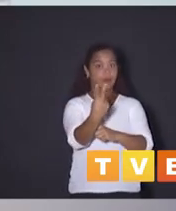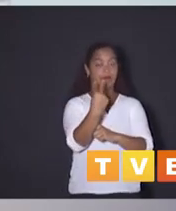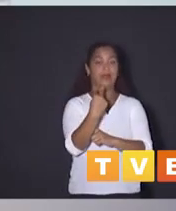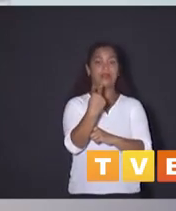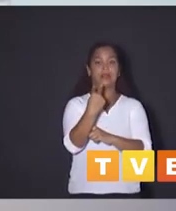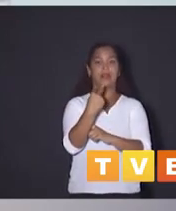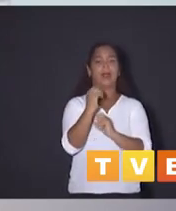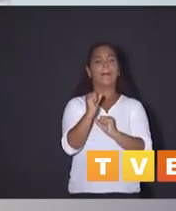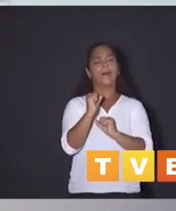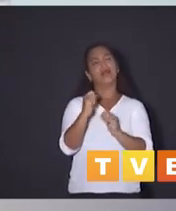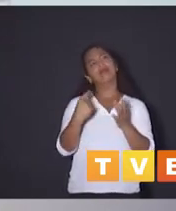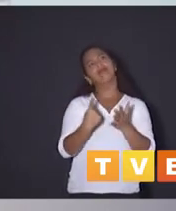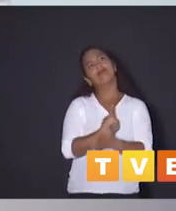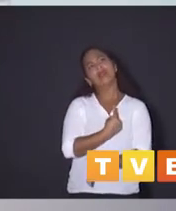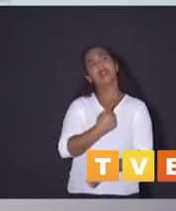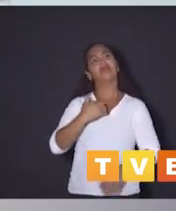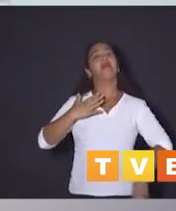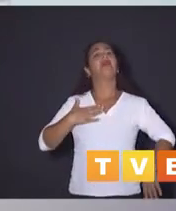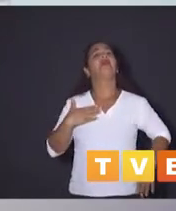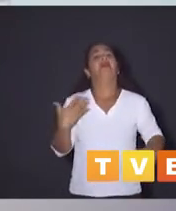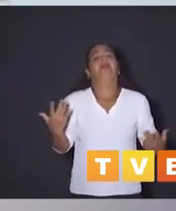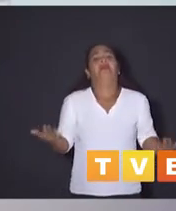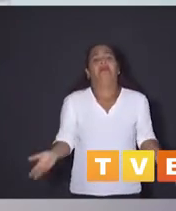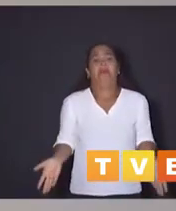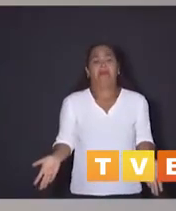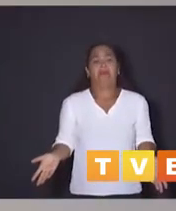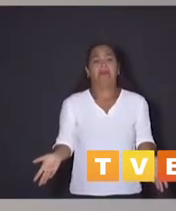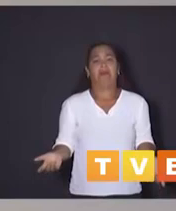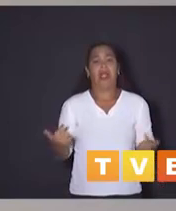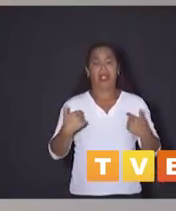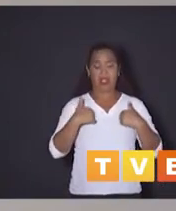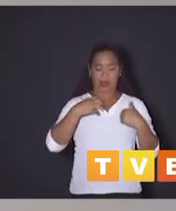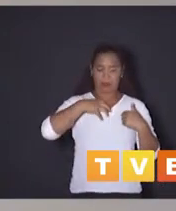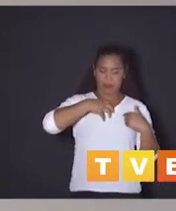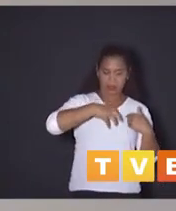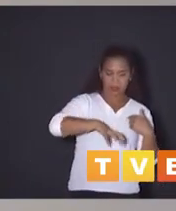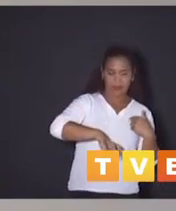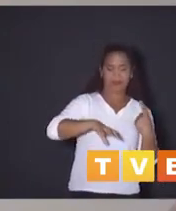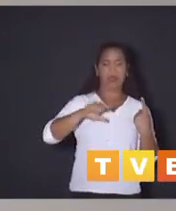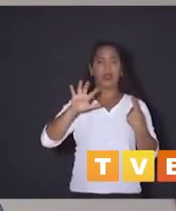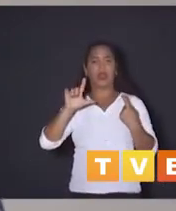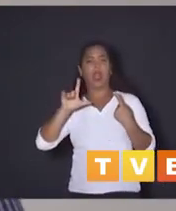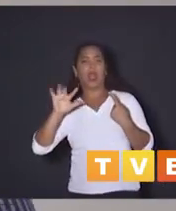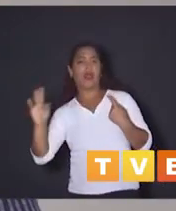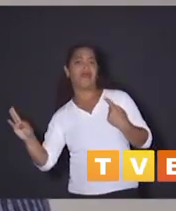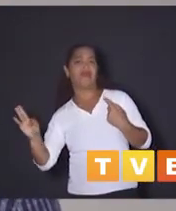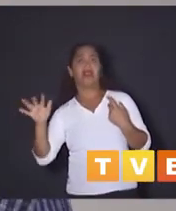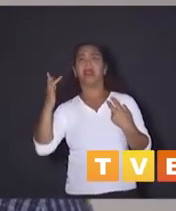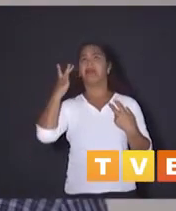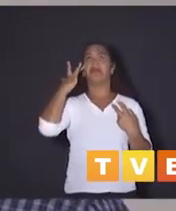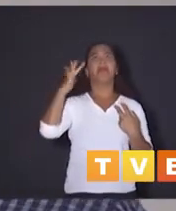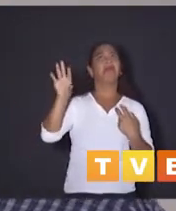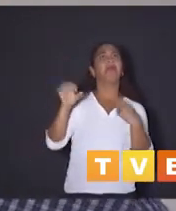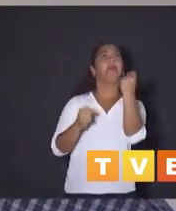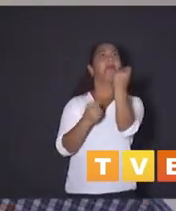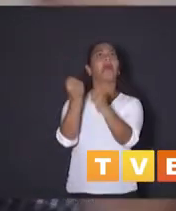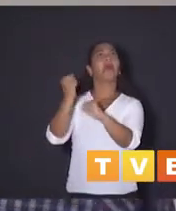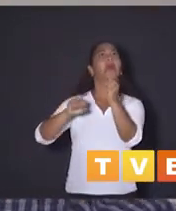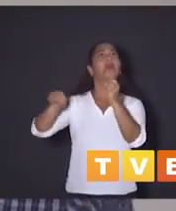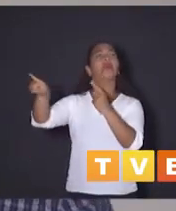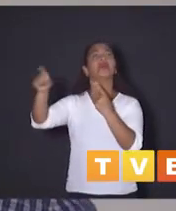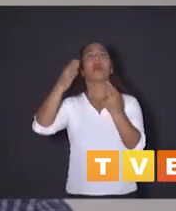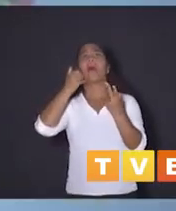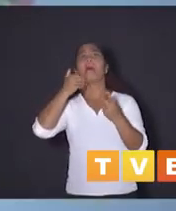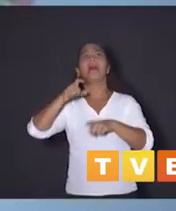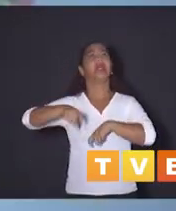podem estar perguntando mas o que eu tenho a ver com isso né eu tô aqui em salvador e lauro de freitas e nem sei onde é que produz alimentos nem conheço o agricultou